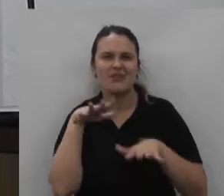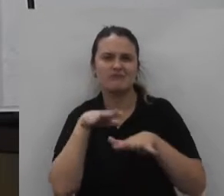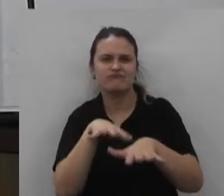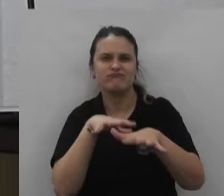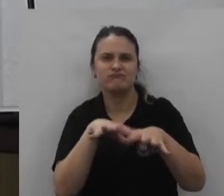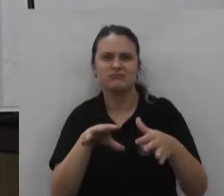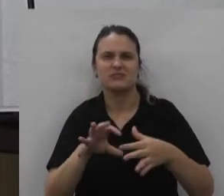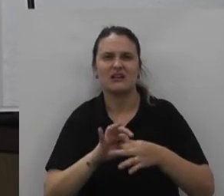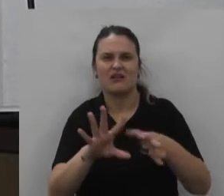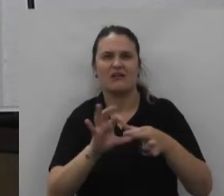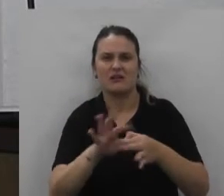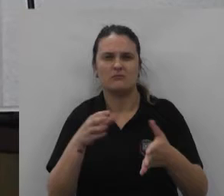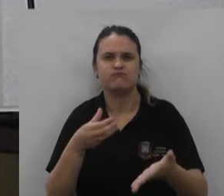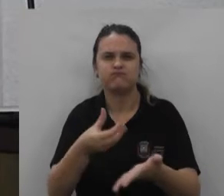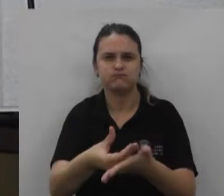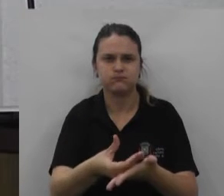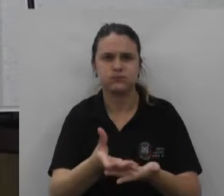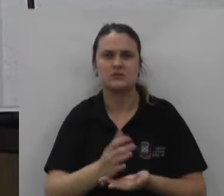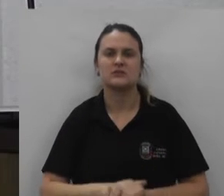liberando verbas.